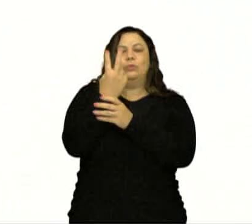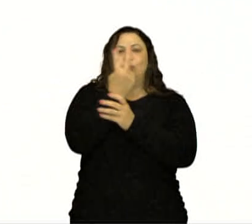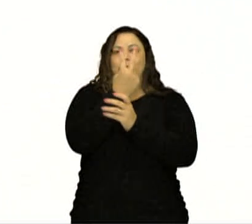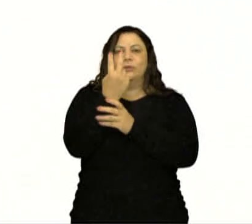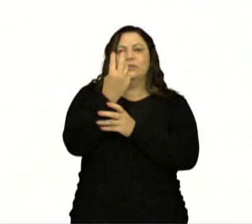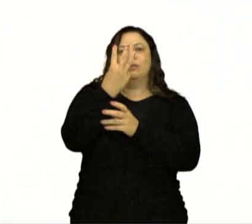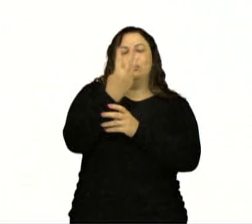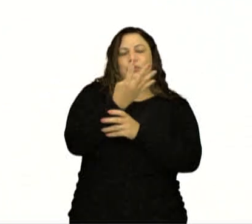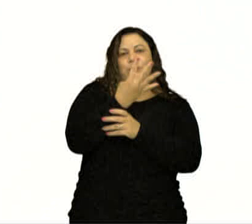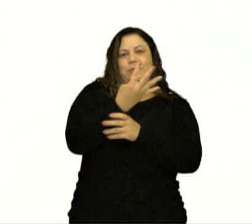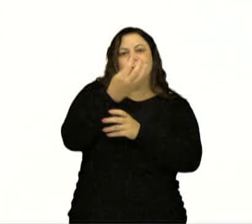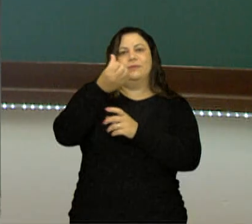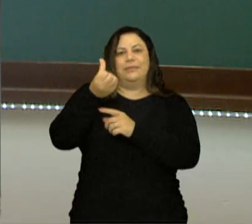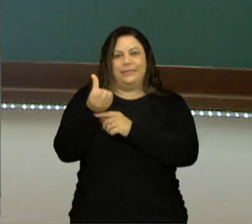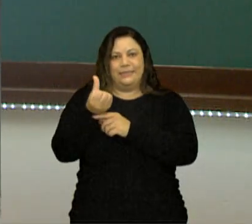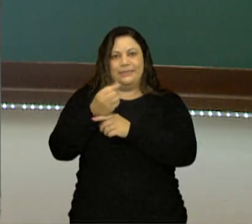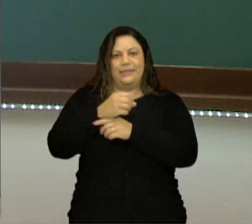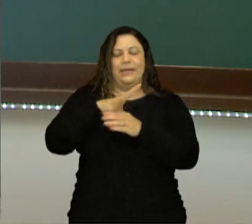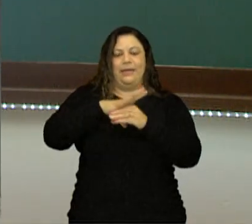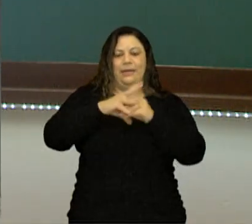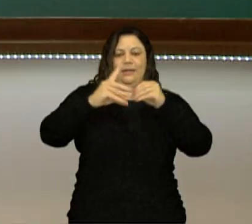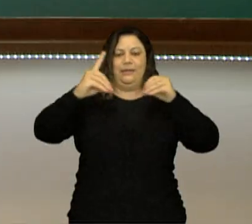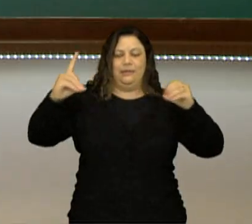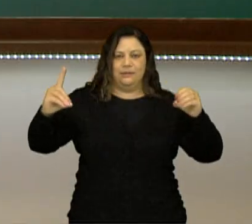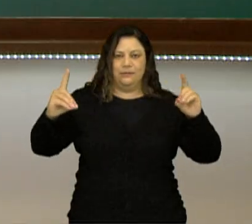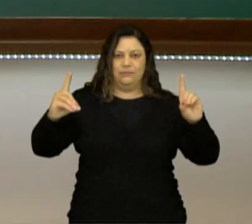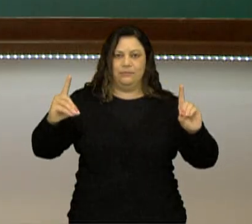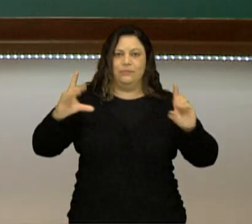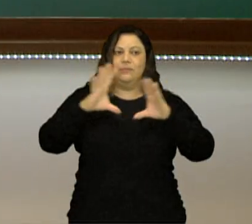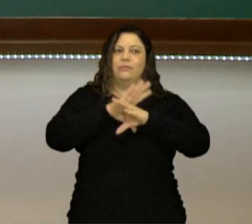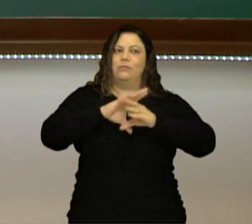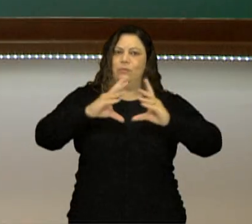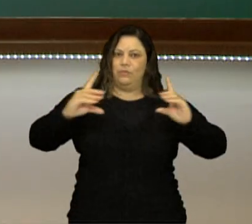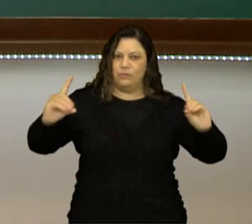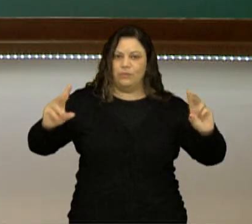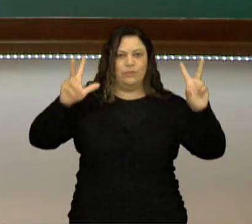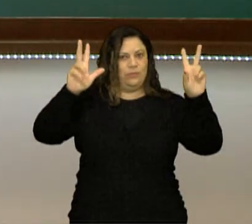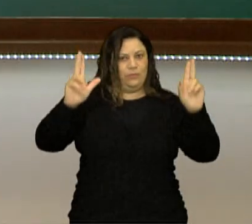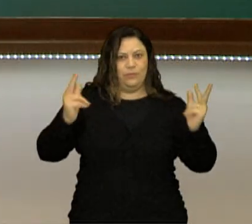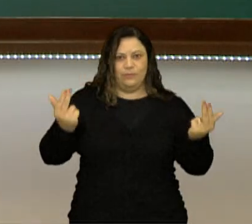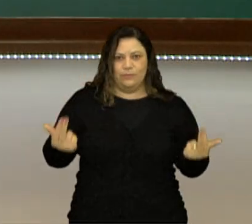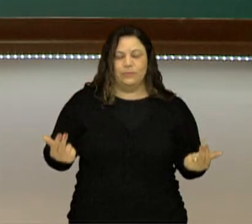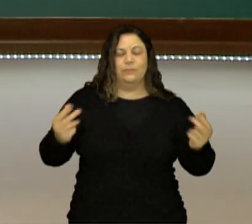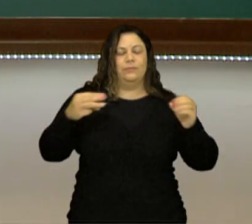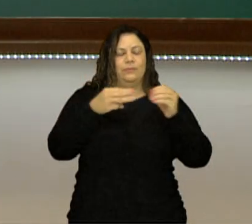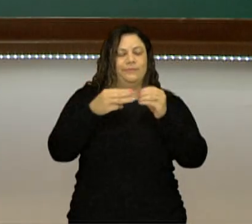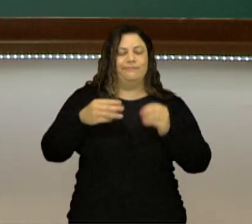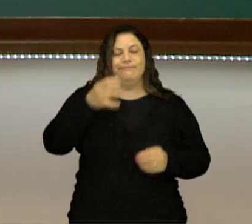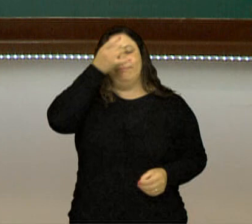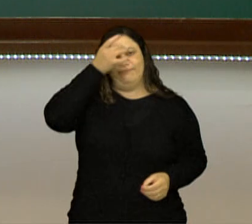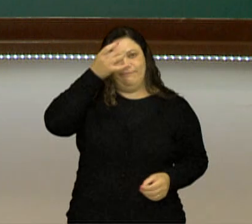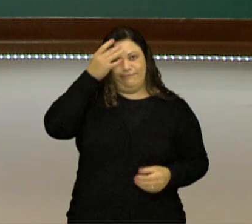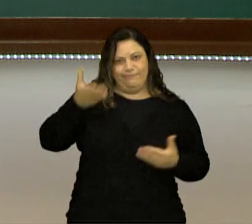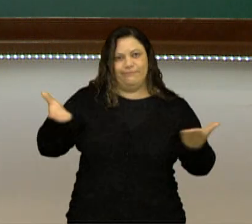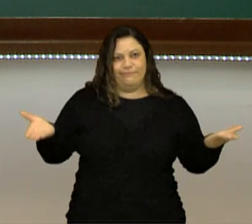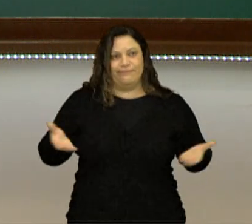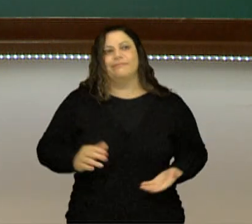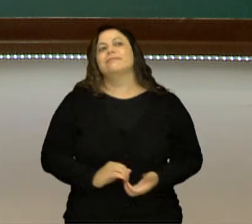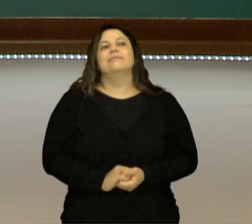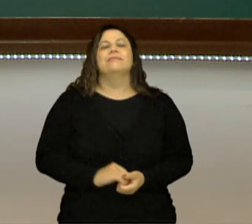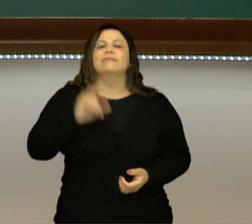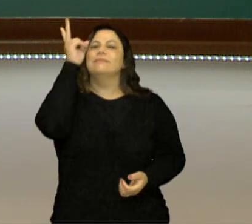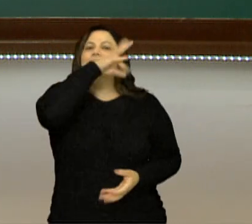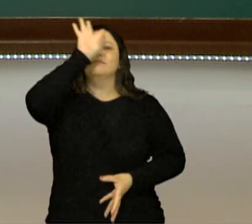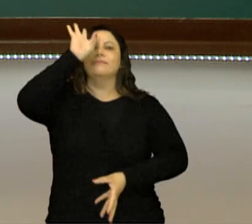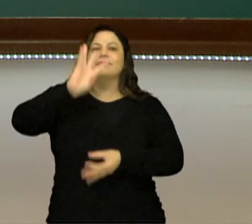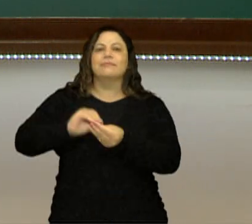Uma célula diploide deu origem a duas novas células diploides. Beleza? Muito tranquilo isso aqui, né, gente? Vamos relembrar